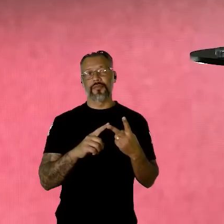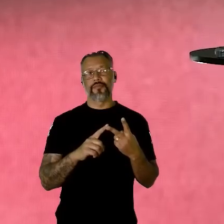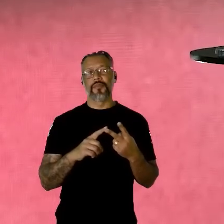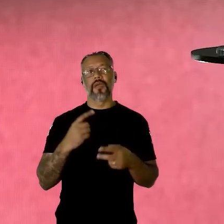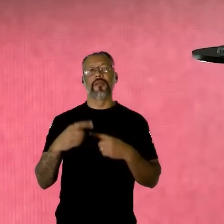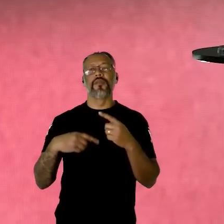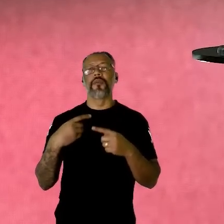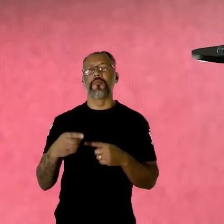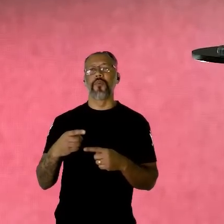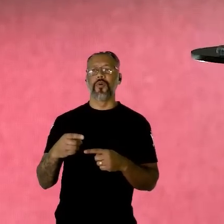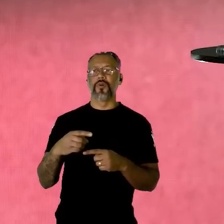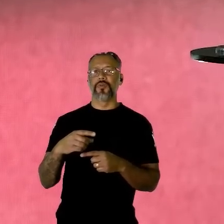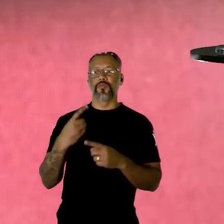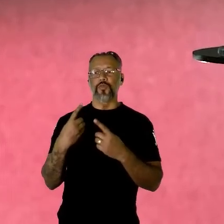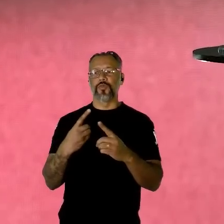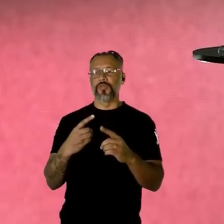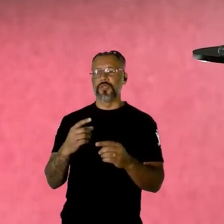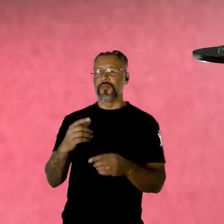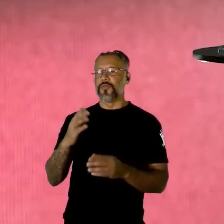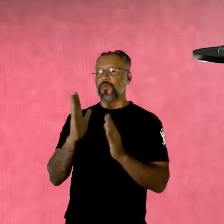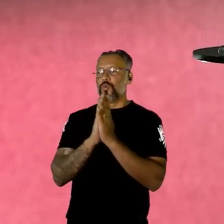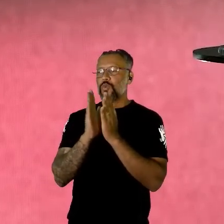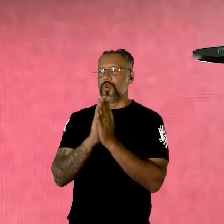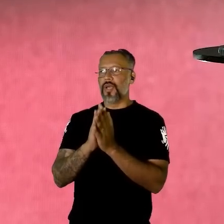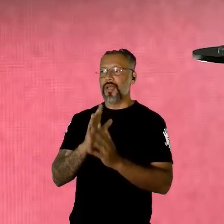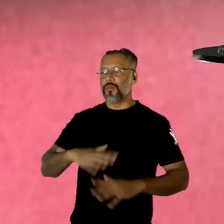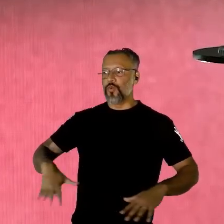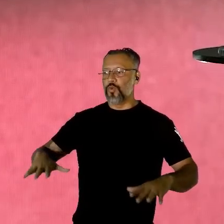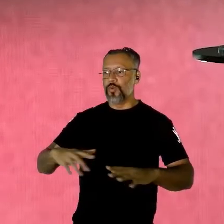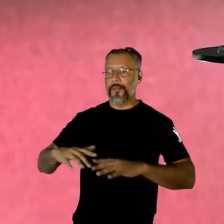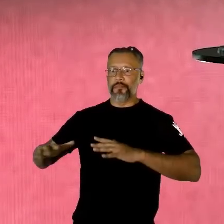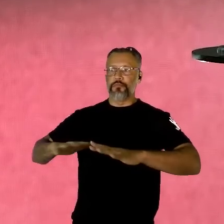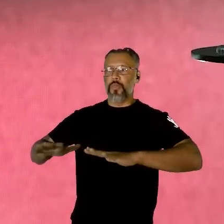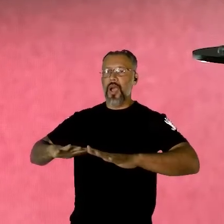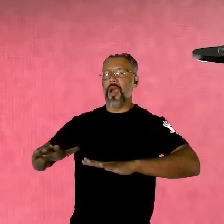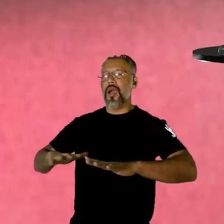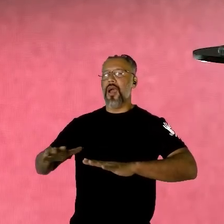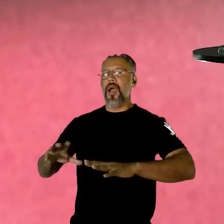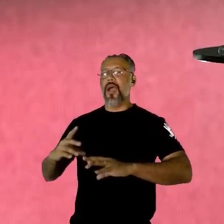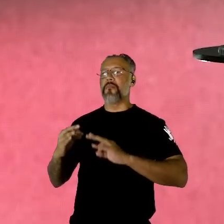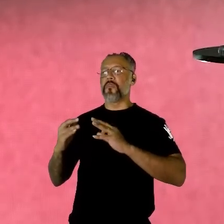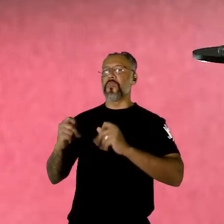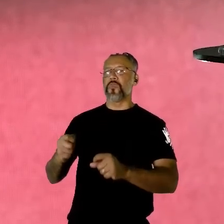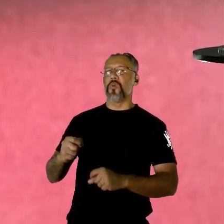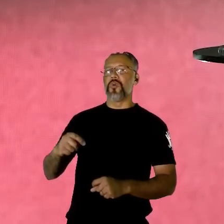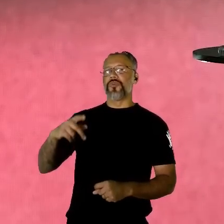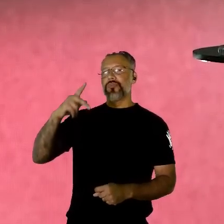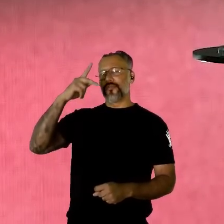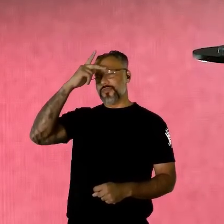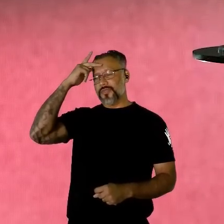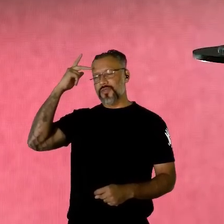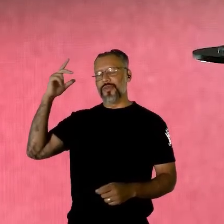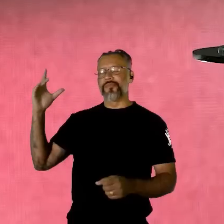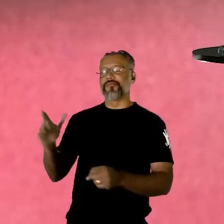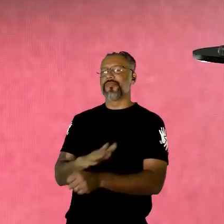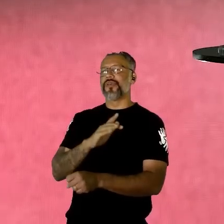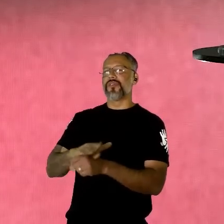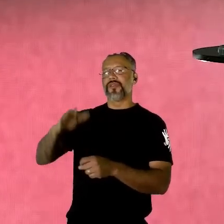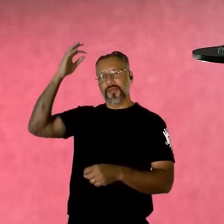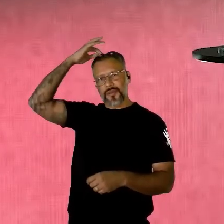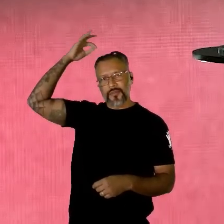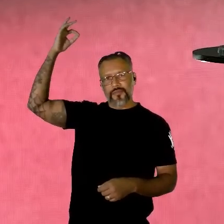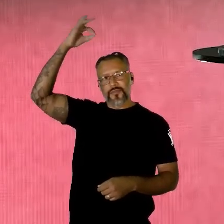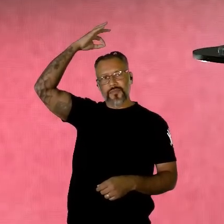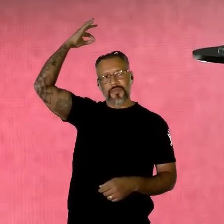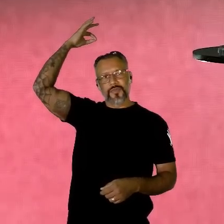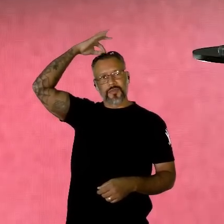tremeu o lugar onde que estavam reunidos e todos ficaram Cheios do Espírito Santo leia a partir de agora